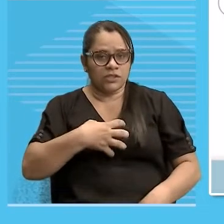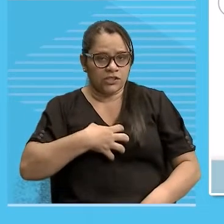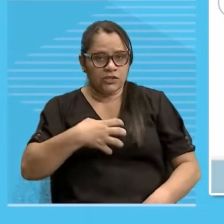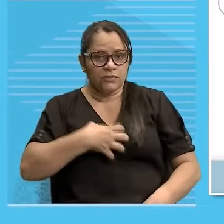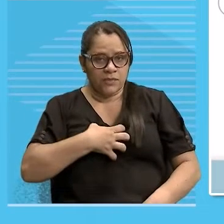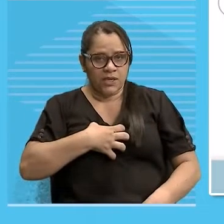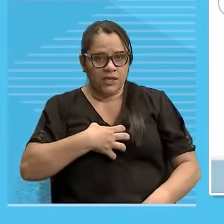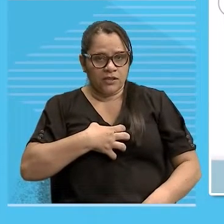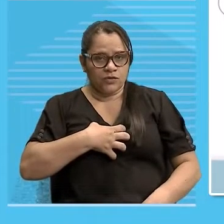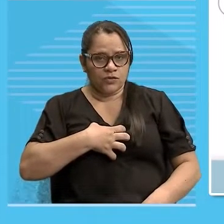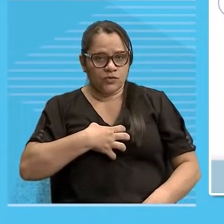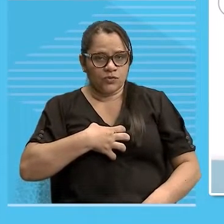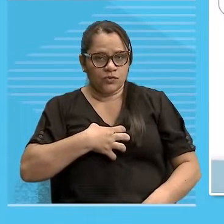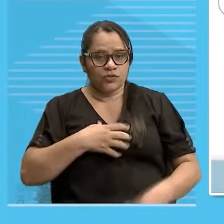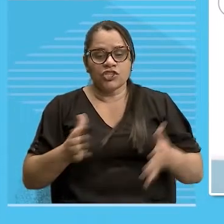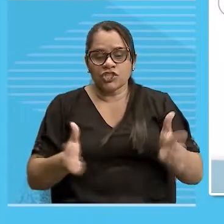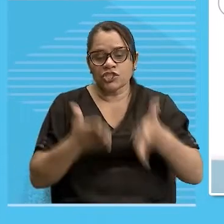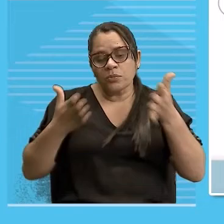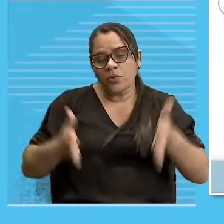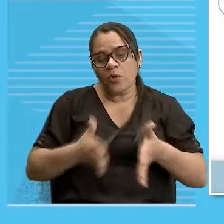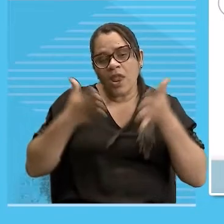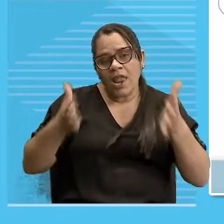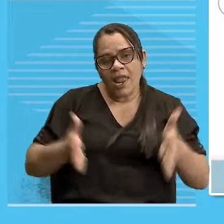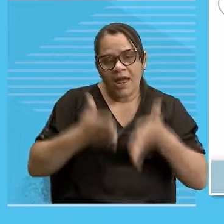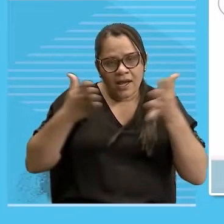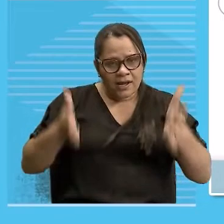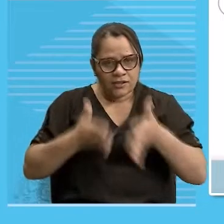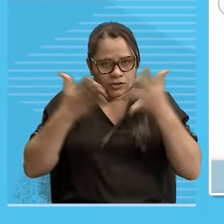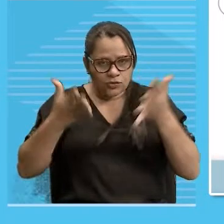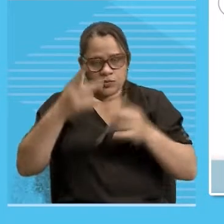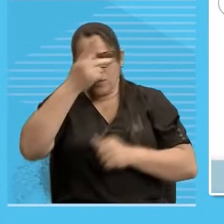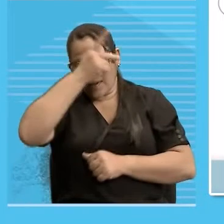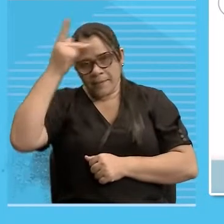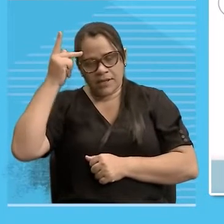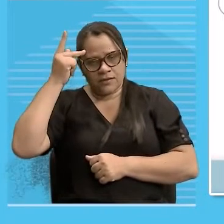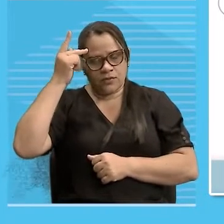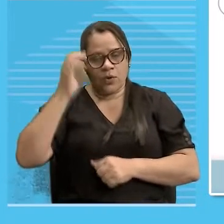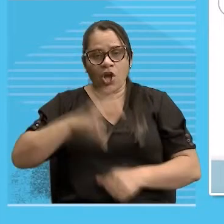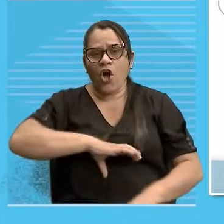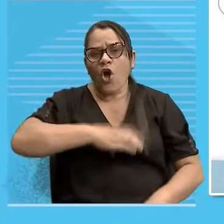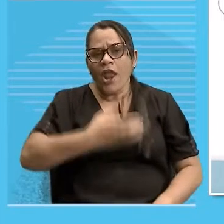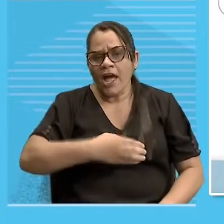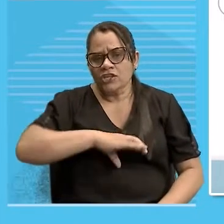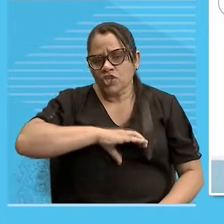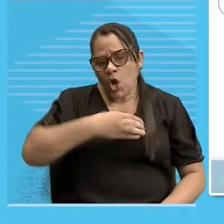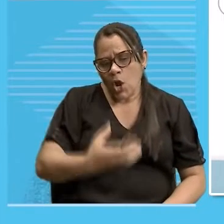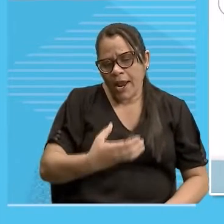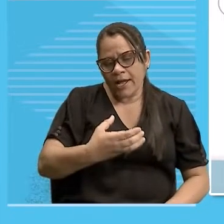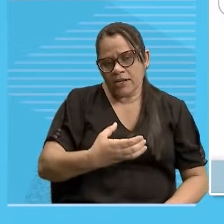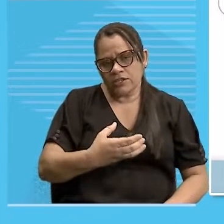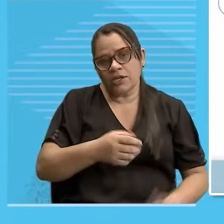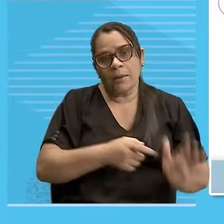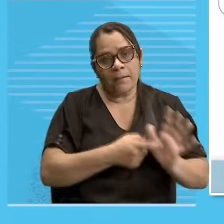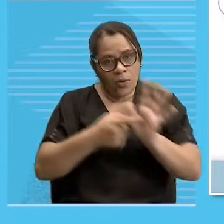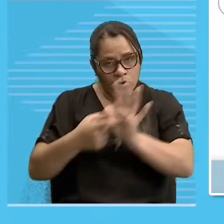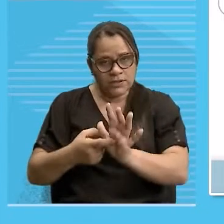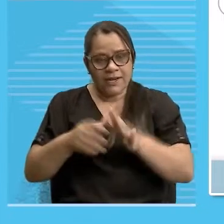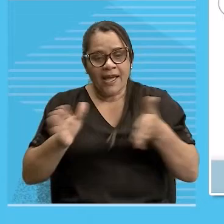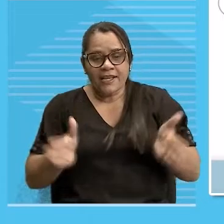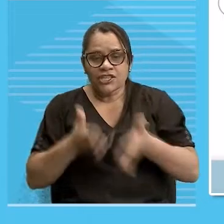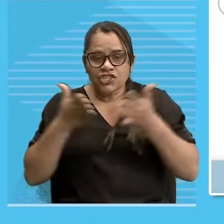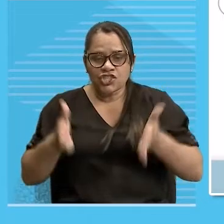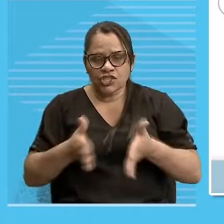estar exaltando outra pessoa, ou seja, tentando dar ânimo a ela. Então, coragem, coragem, expressa ânimo. Toda vez que